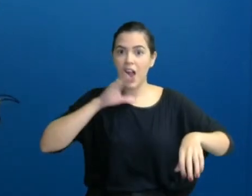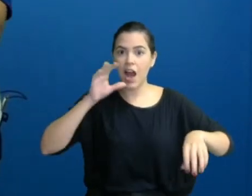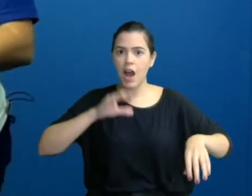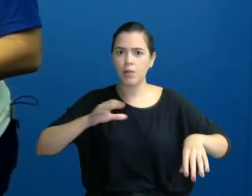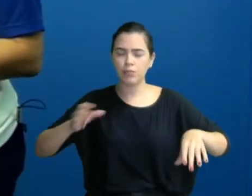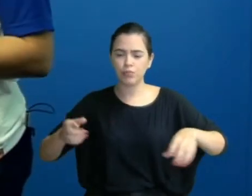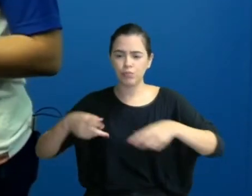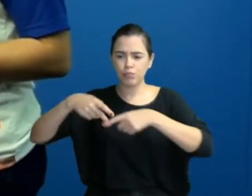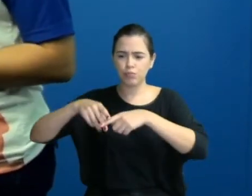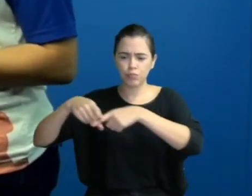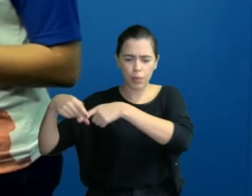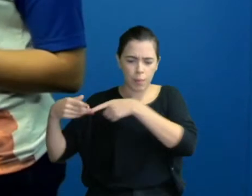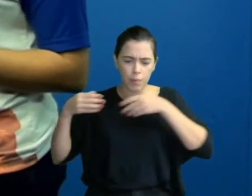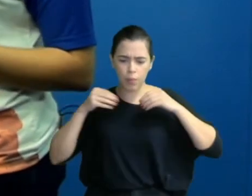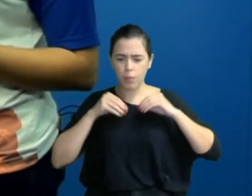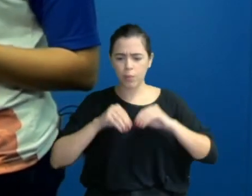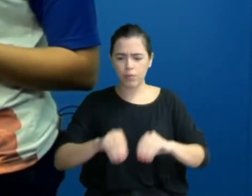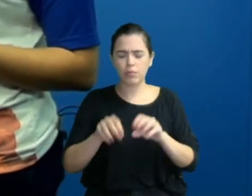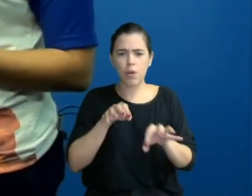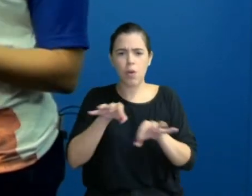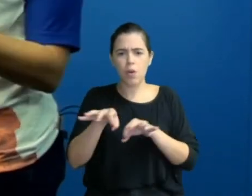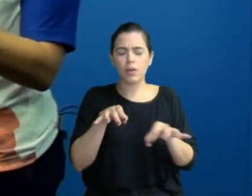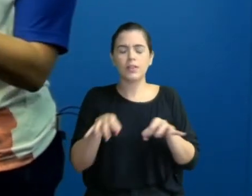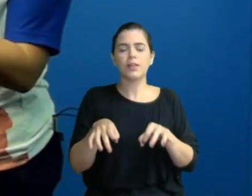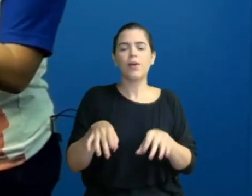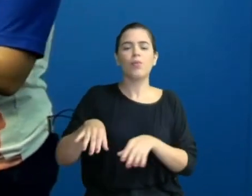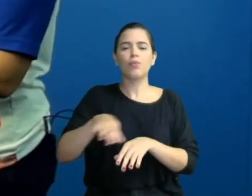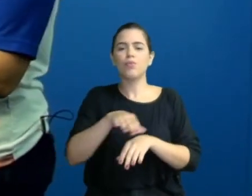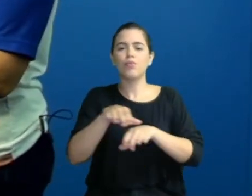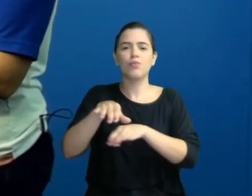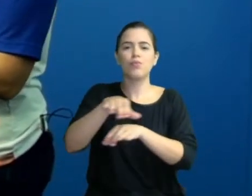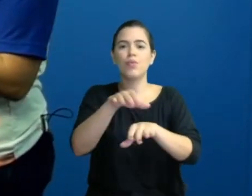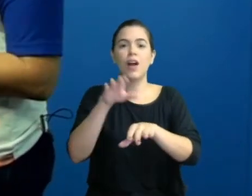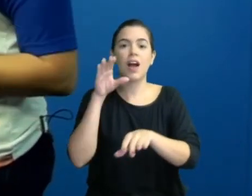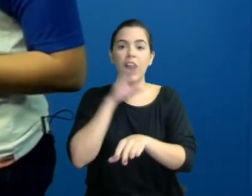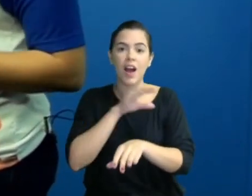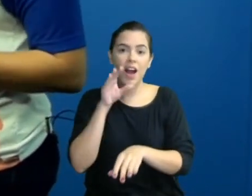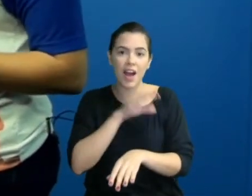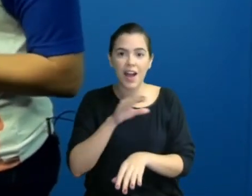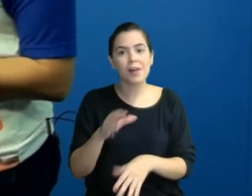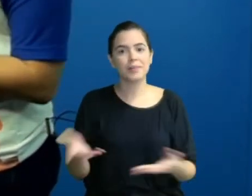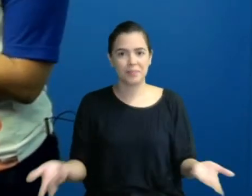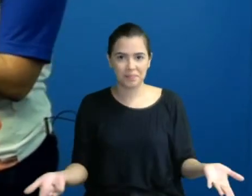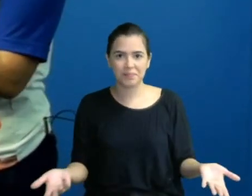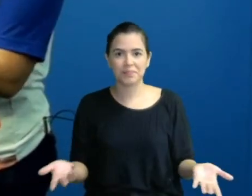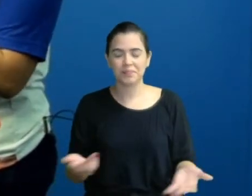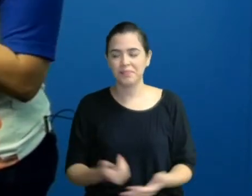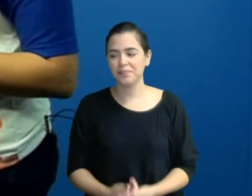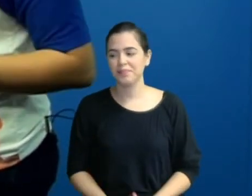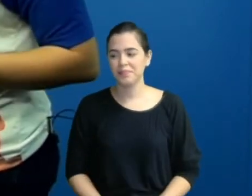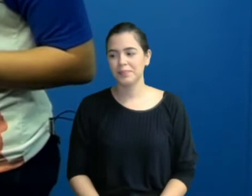sendo o precursor das invenções do carro, né? Das invenções automobilísticas.